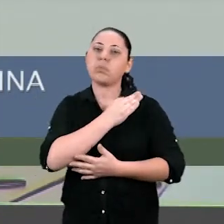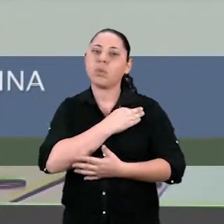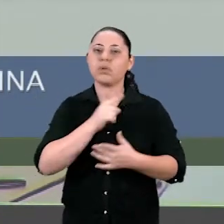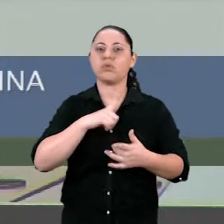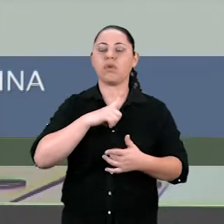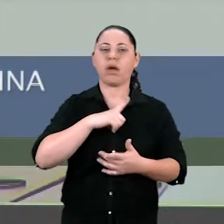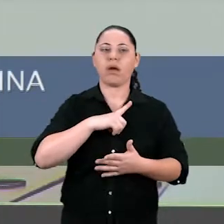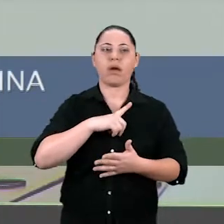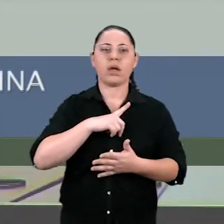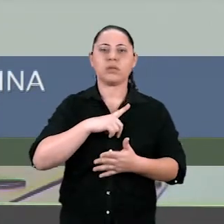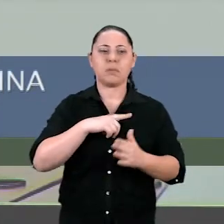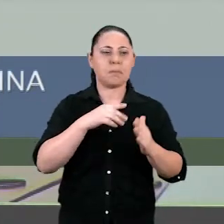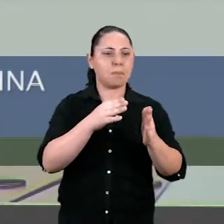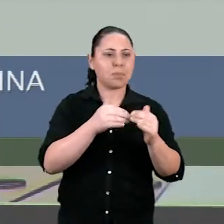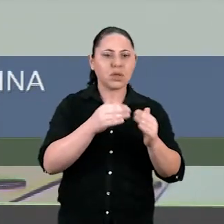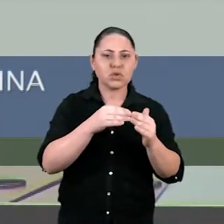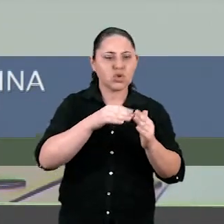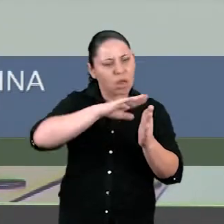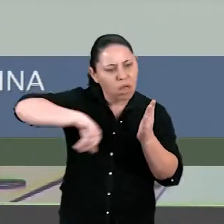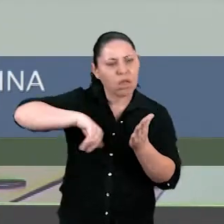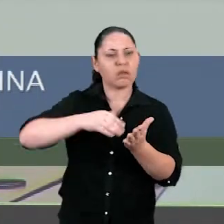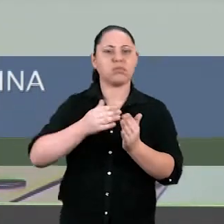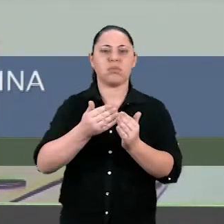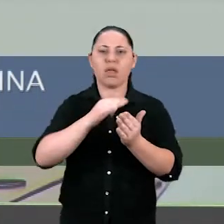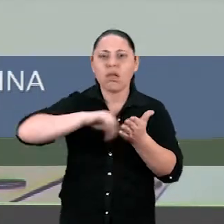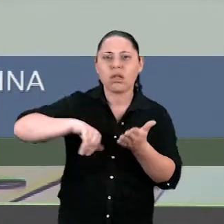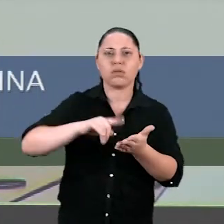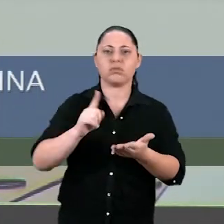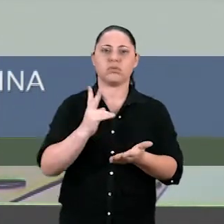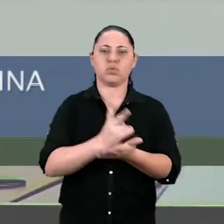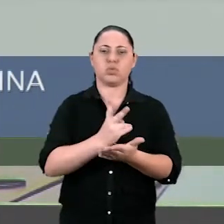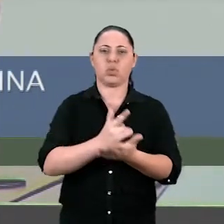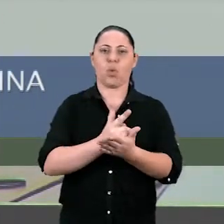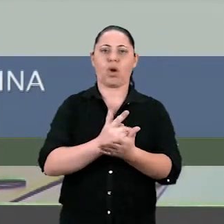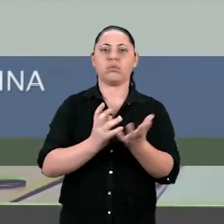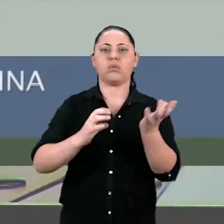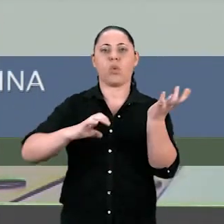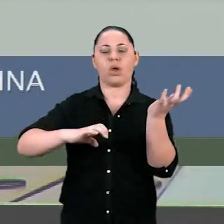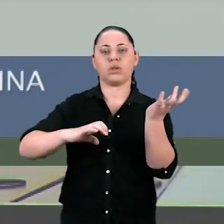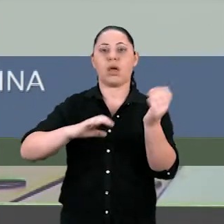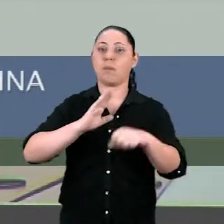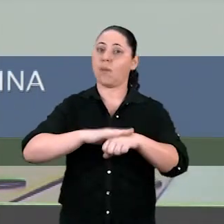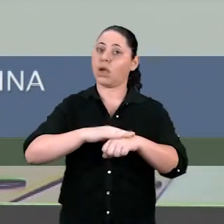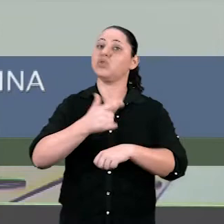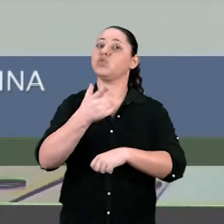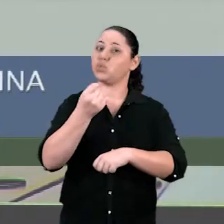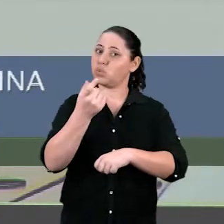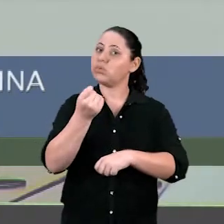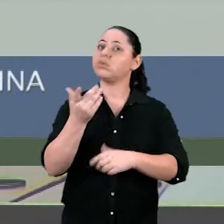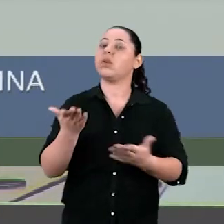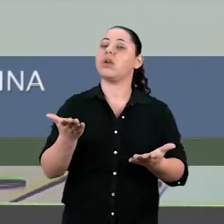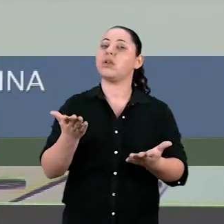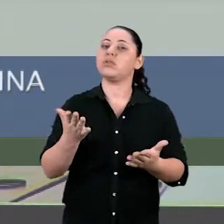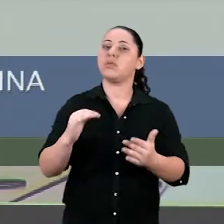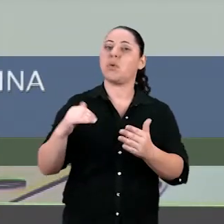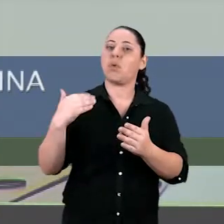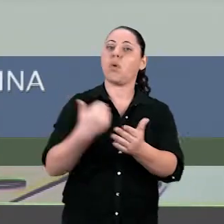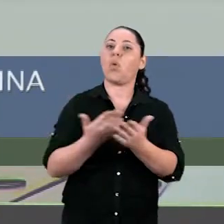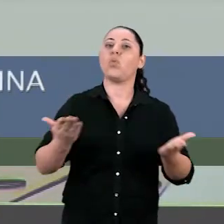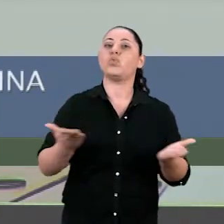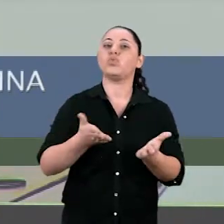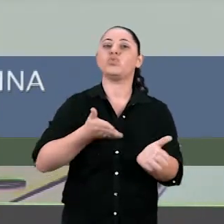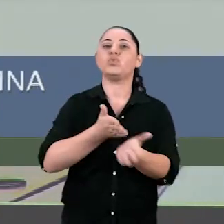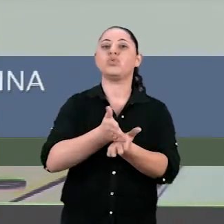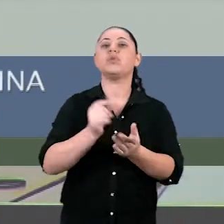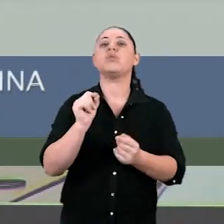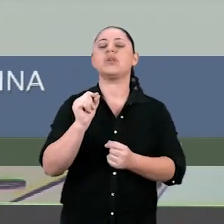de impeachment perante o Congresso. São mais de 200. E a nossa tendência, hoje em dia, é, por cada política que nos desagrada, pedir